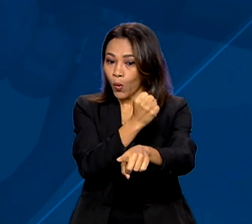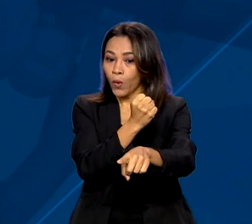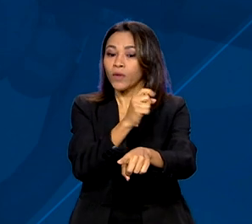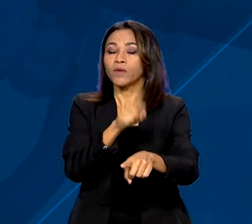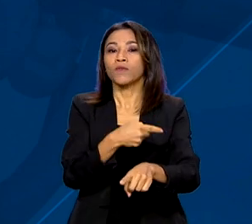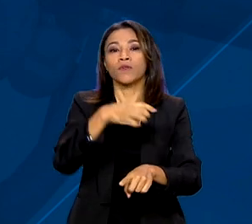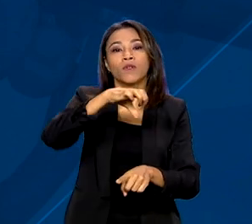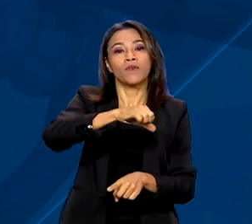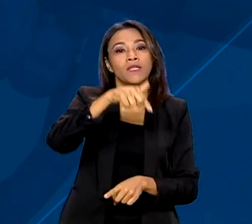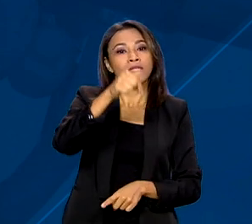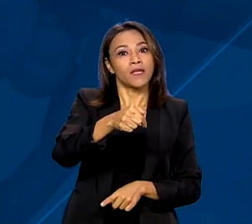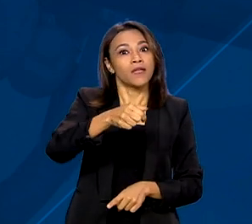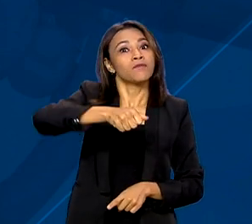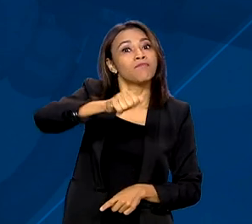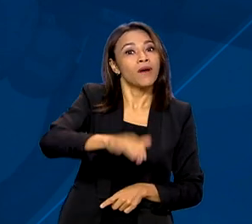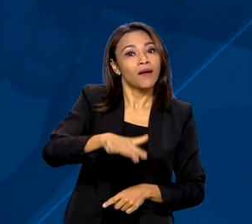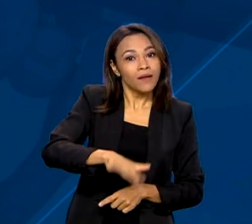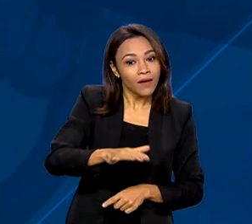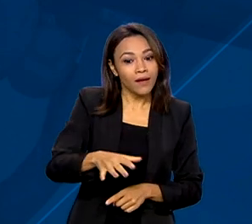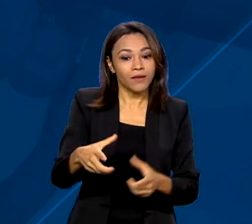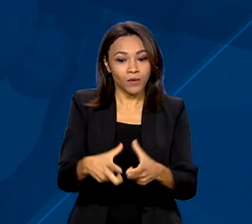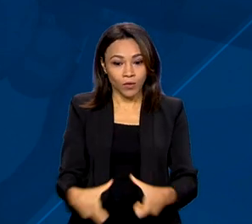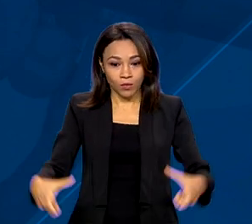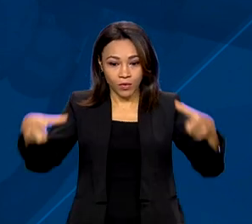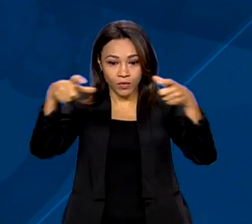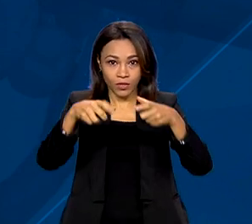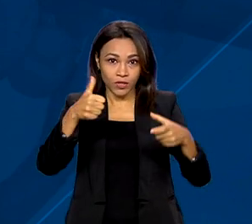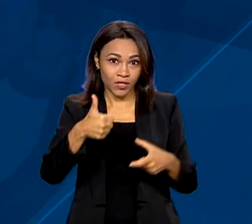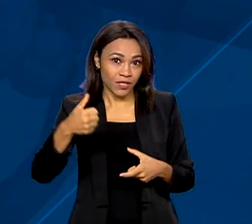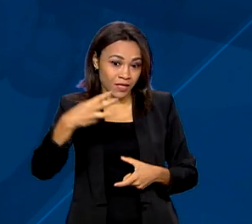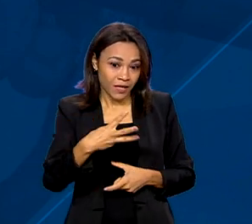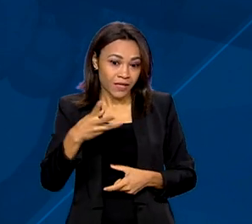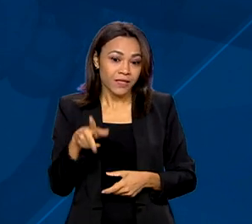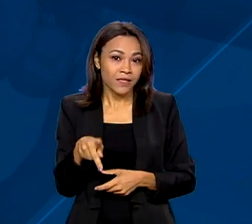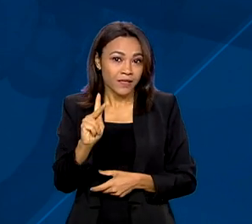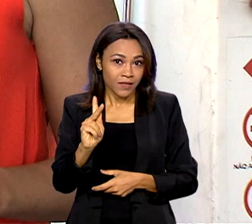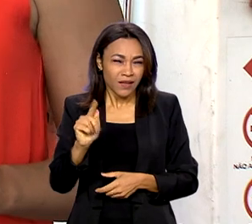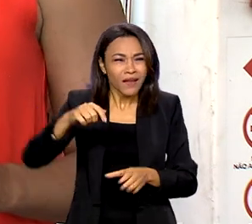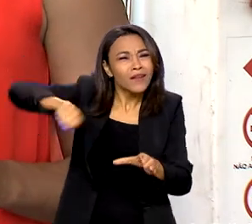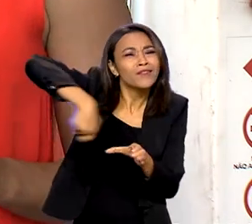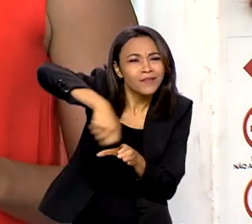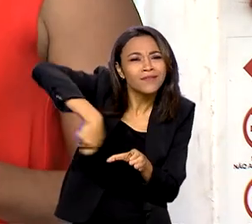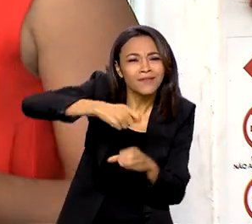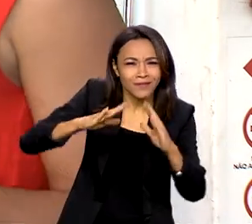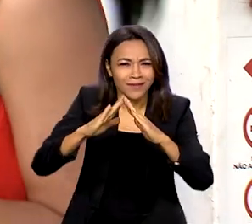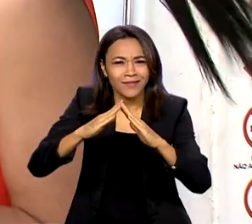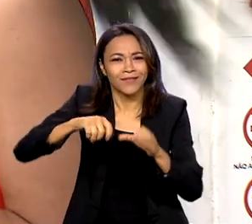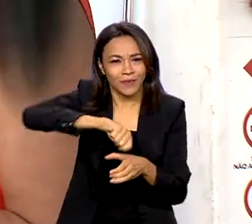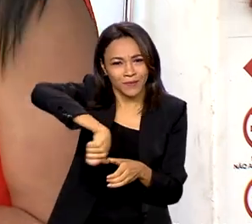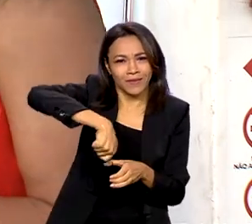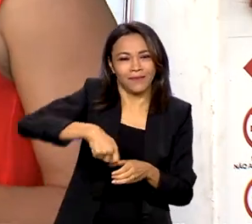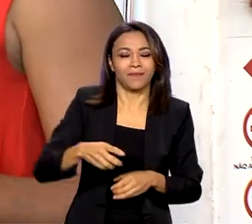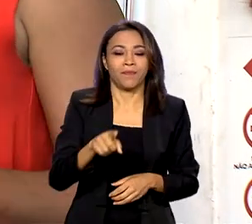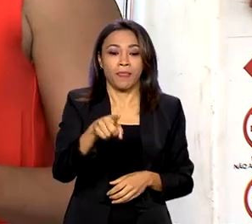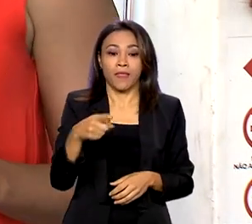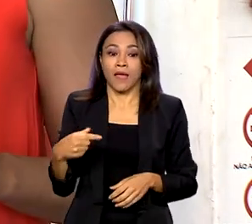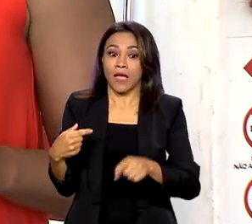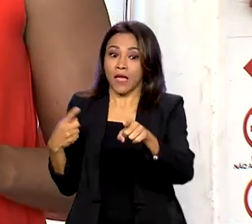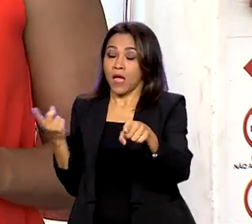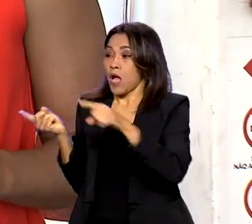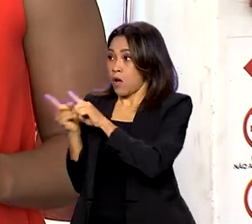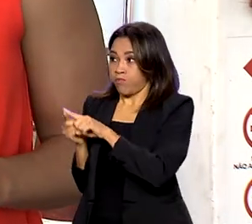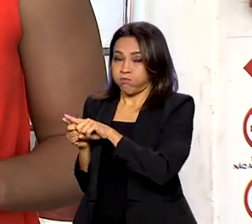8,97 mais barato por botijão de 13 quilos, aquele usado em casa. Até chegar aqui ao